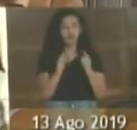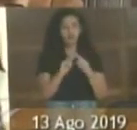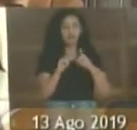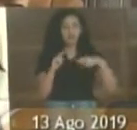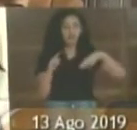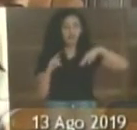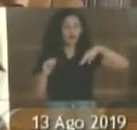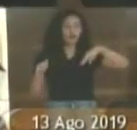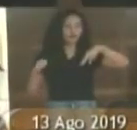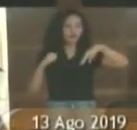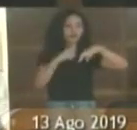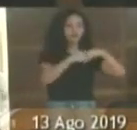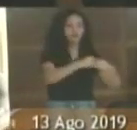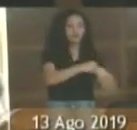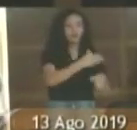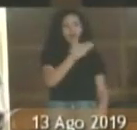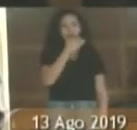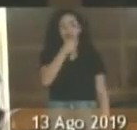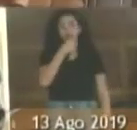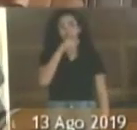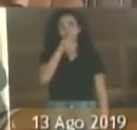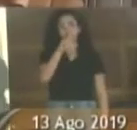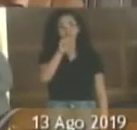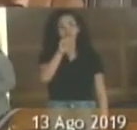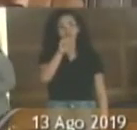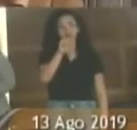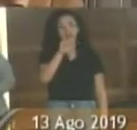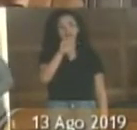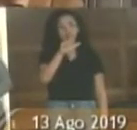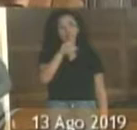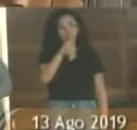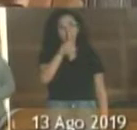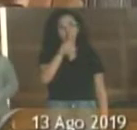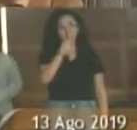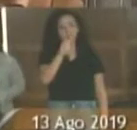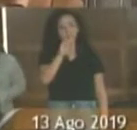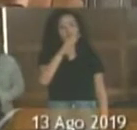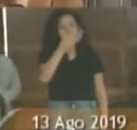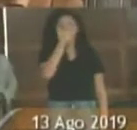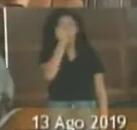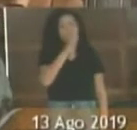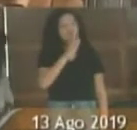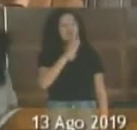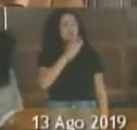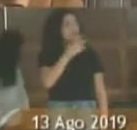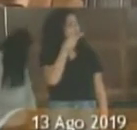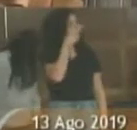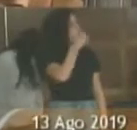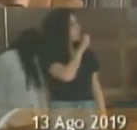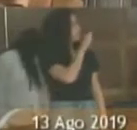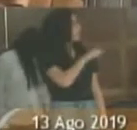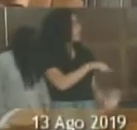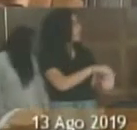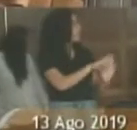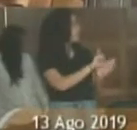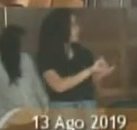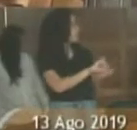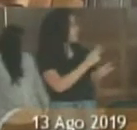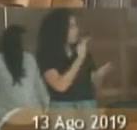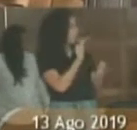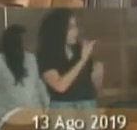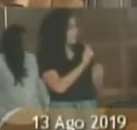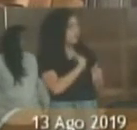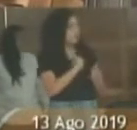né? Ronaldo, acho que algumas pessoas aqui conhecem. Então, vereador Zé Augusto, antes de Vossa